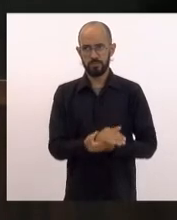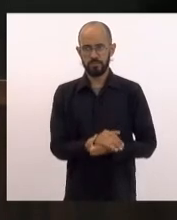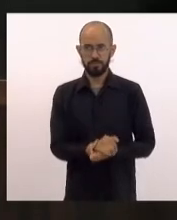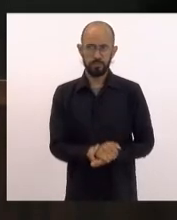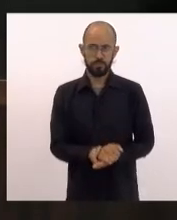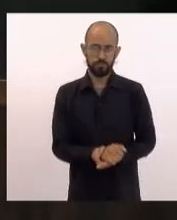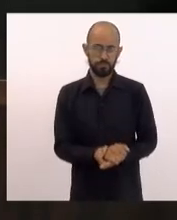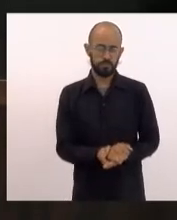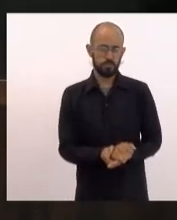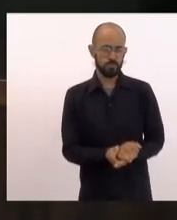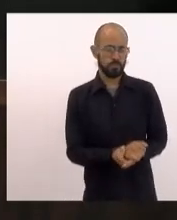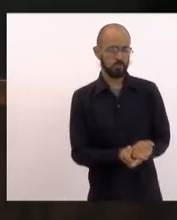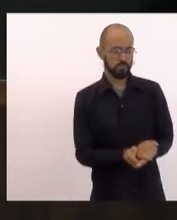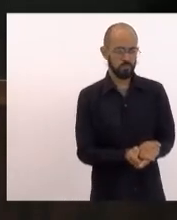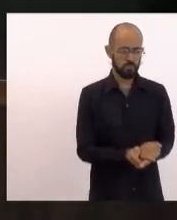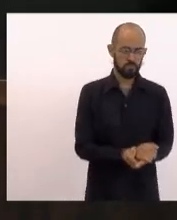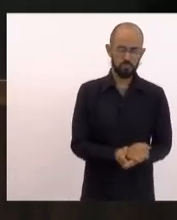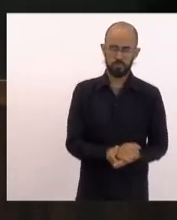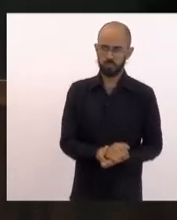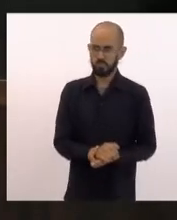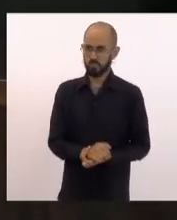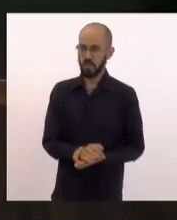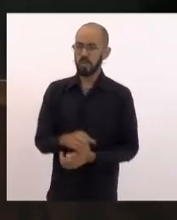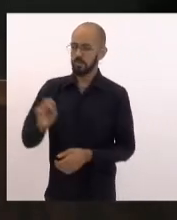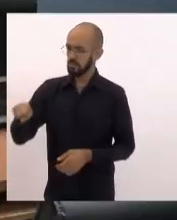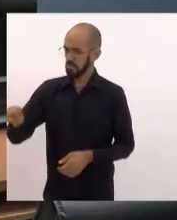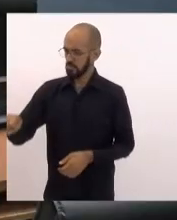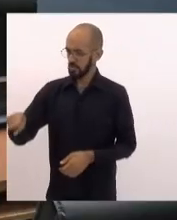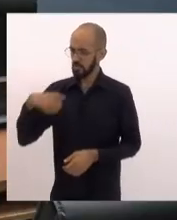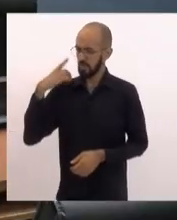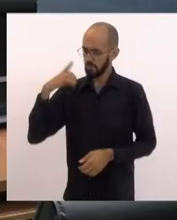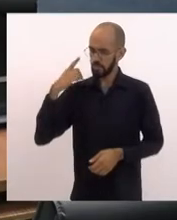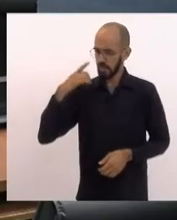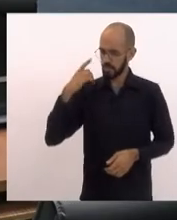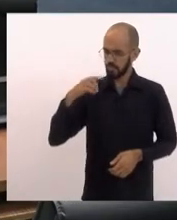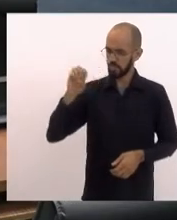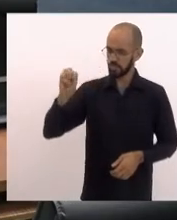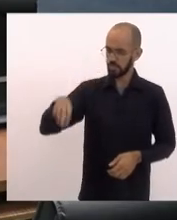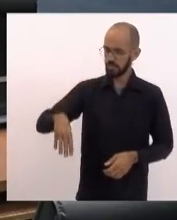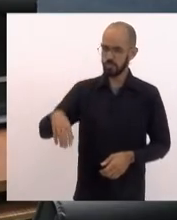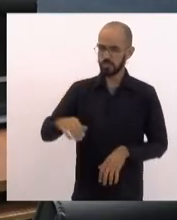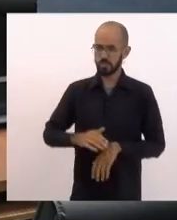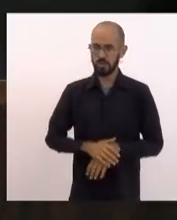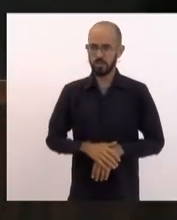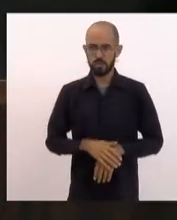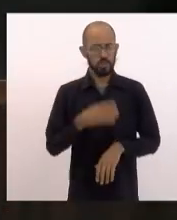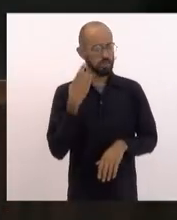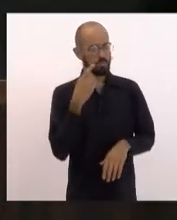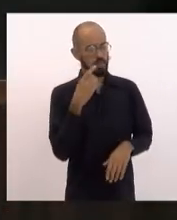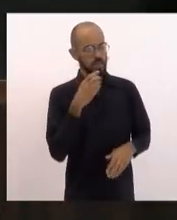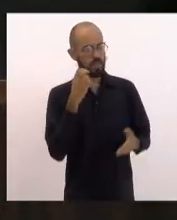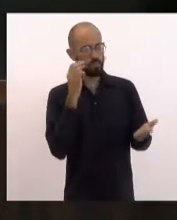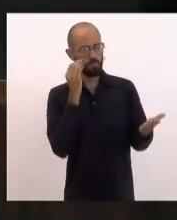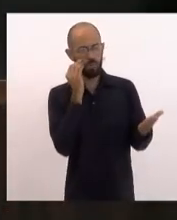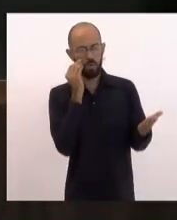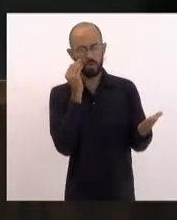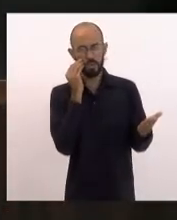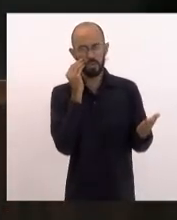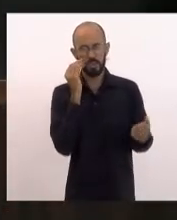deputado que queira discutir? Para discutir, presidente. Renata Souza, perdão. Presidente. Deputada Mônica, deputada